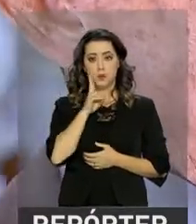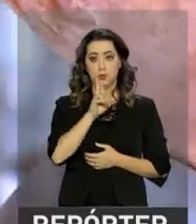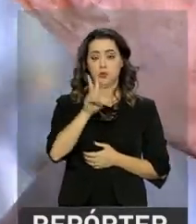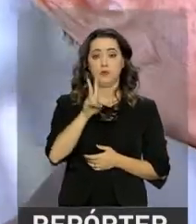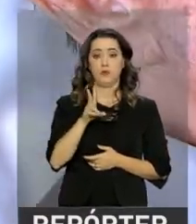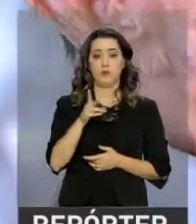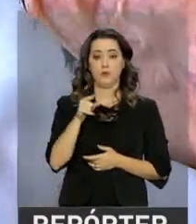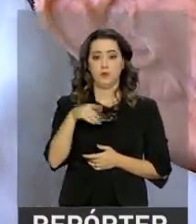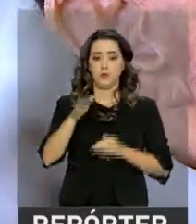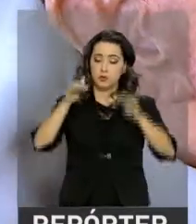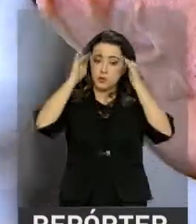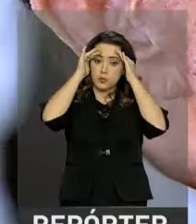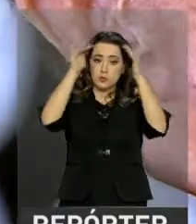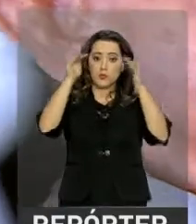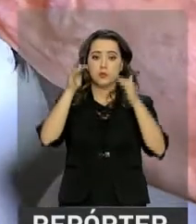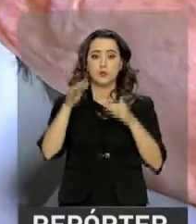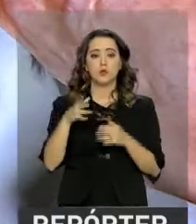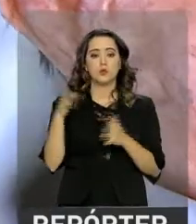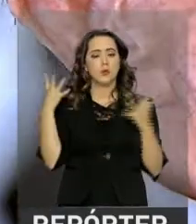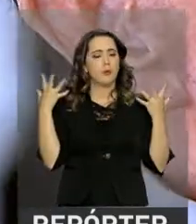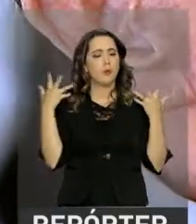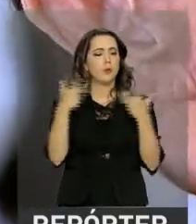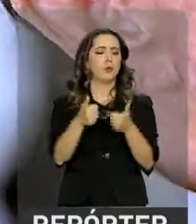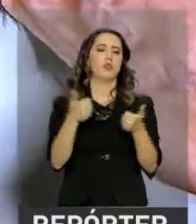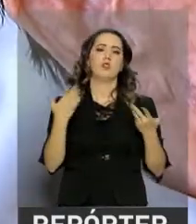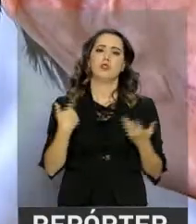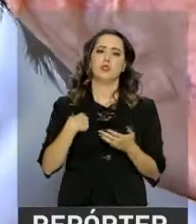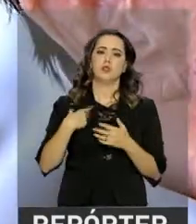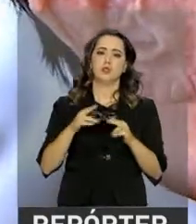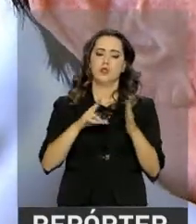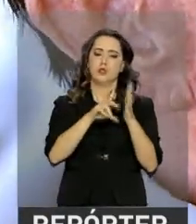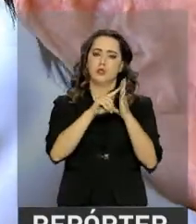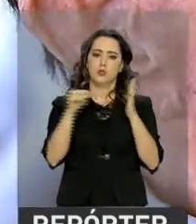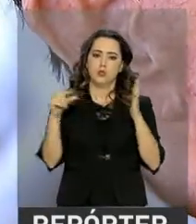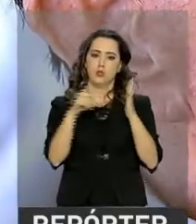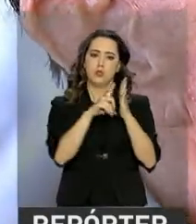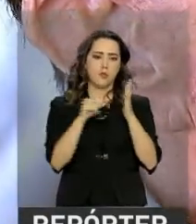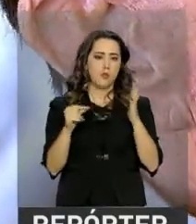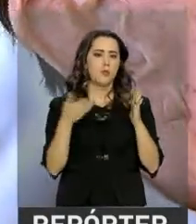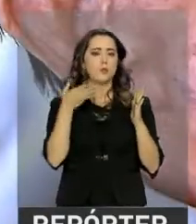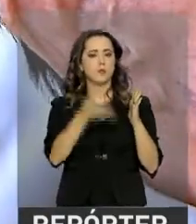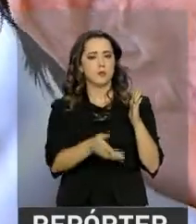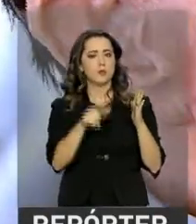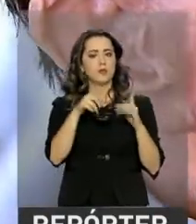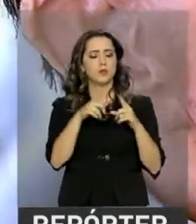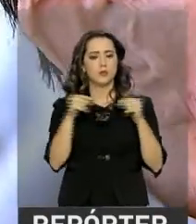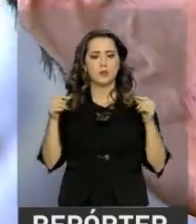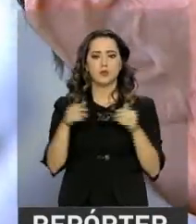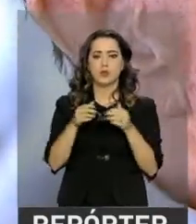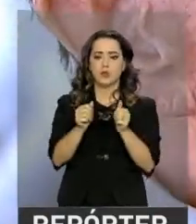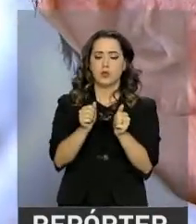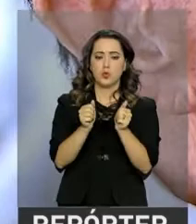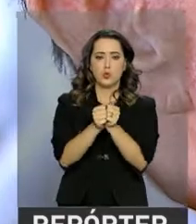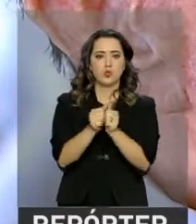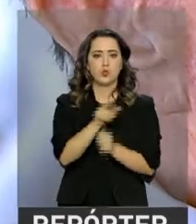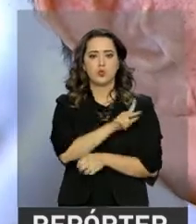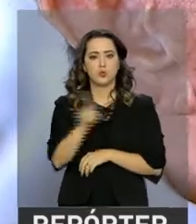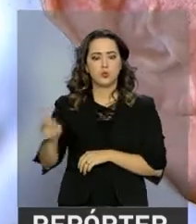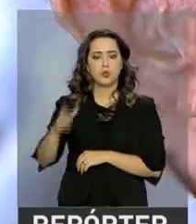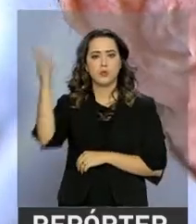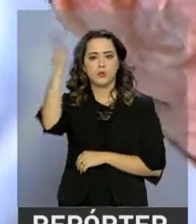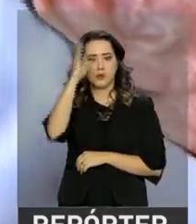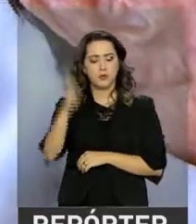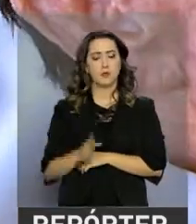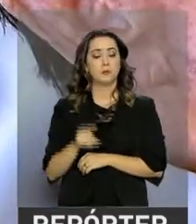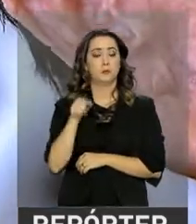assistir uma homenagem tão bonita no Palácio do Planalto, com a presença do senhor presidente da